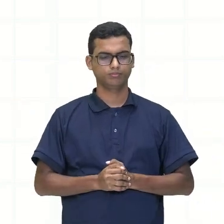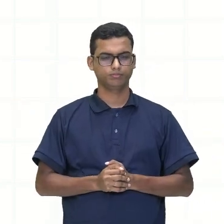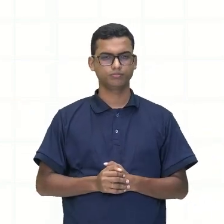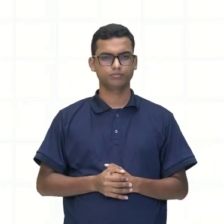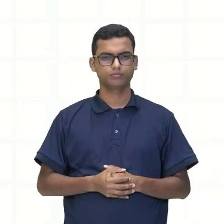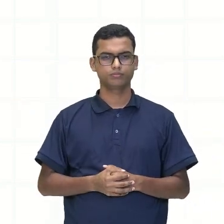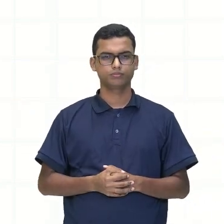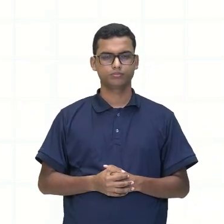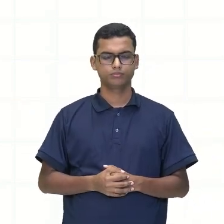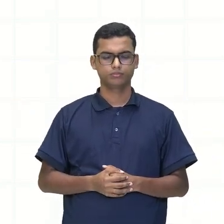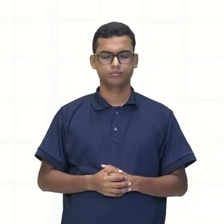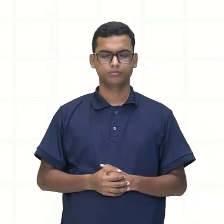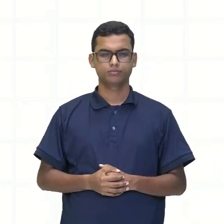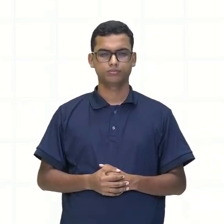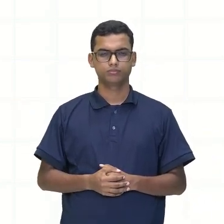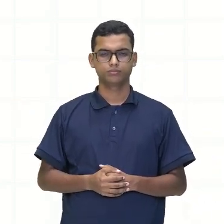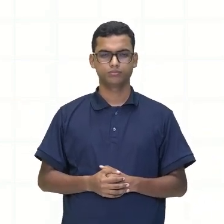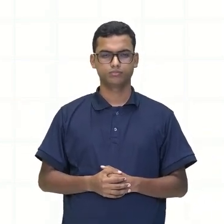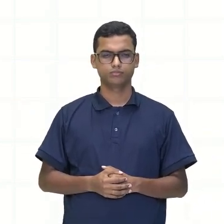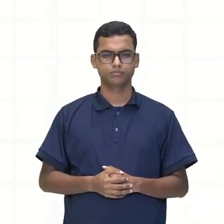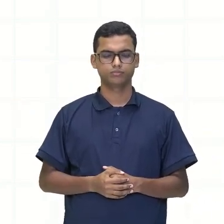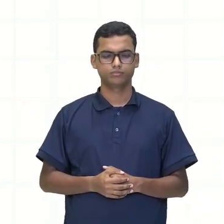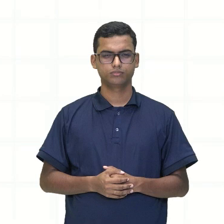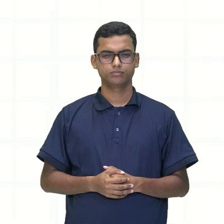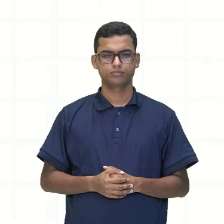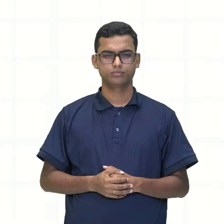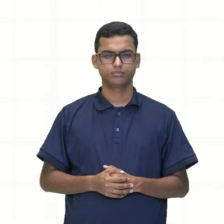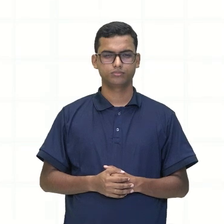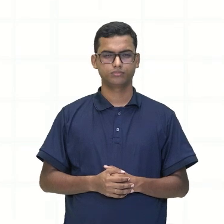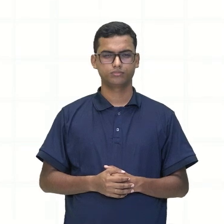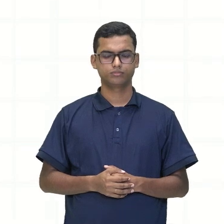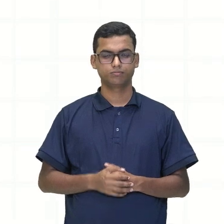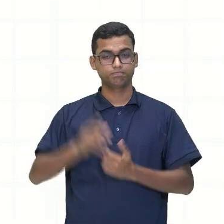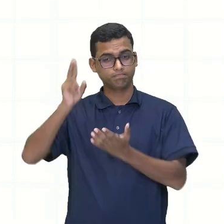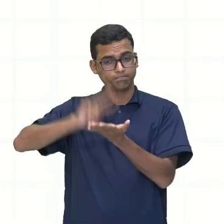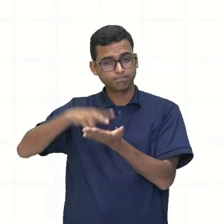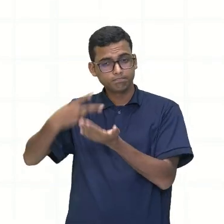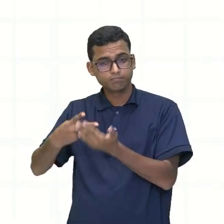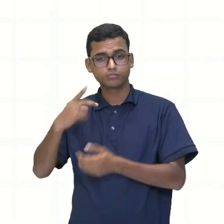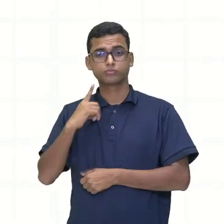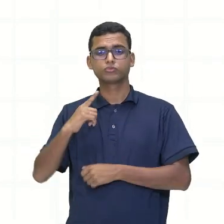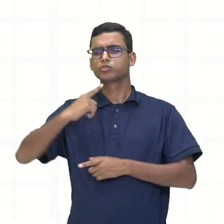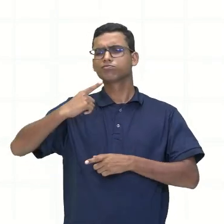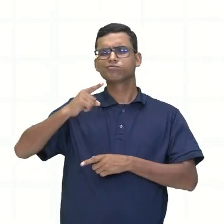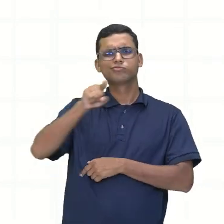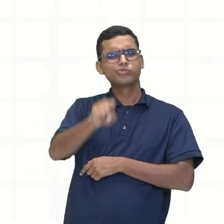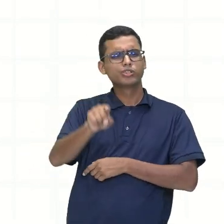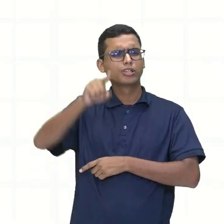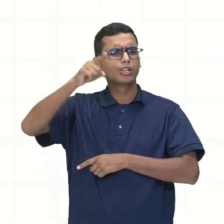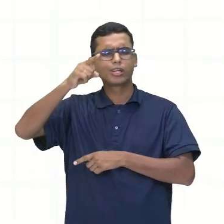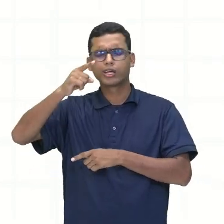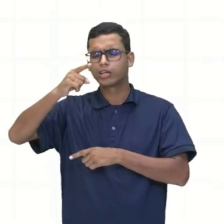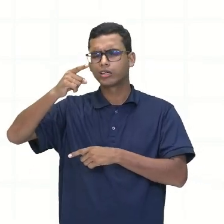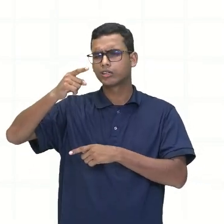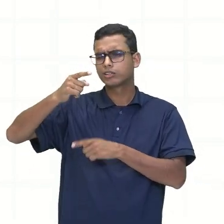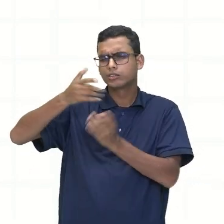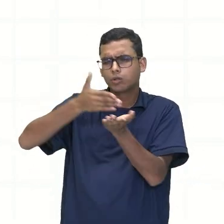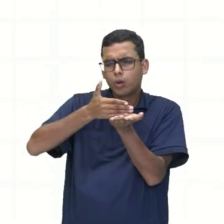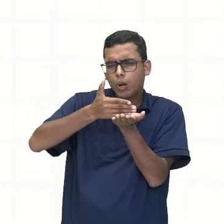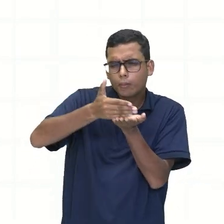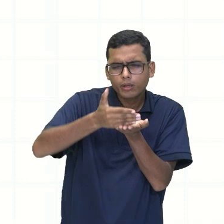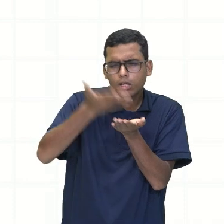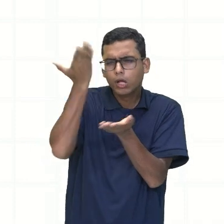decide to start studying English? Por que, né, você decidiu começar